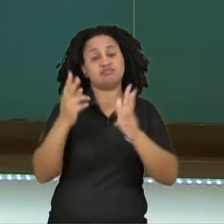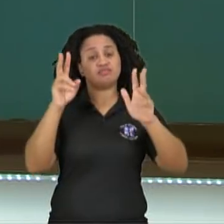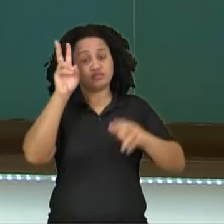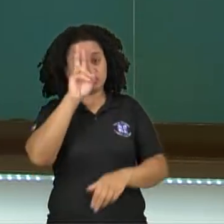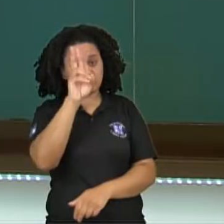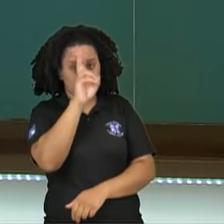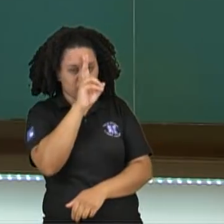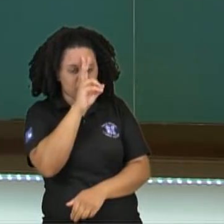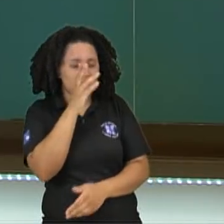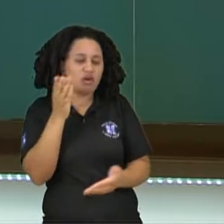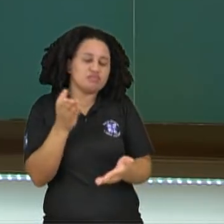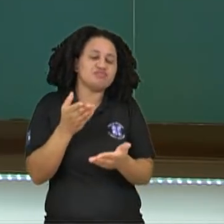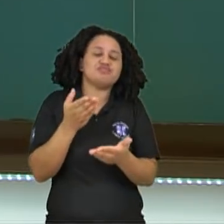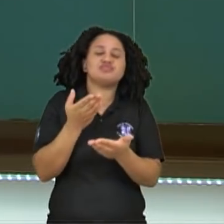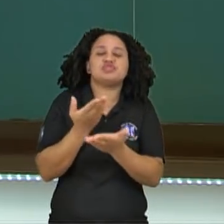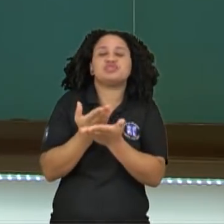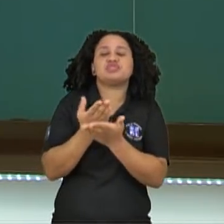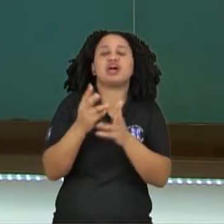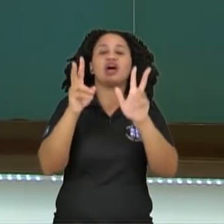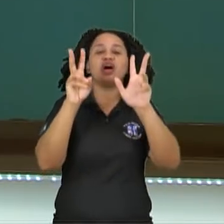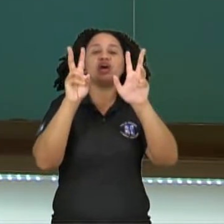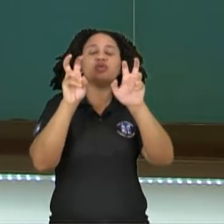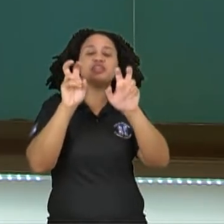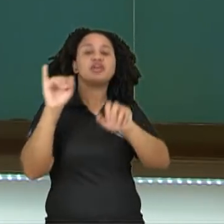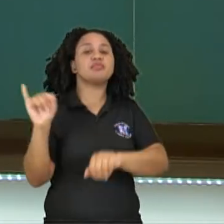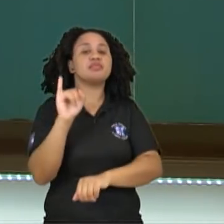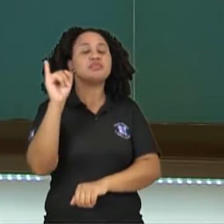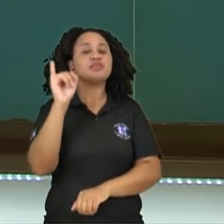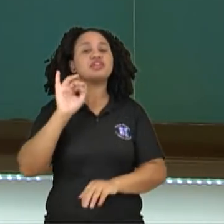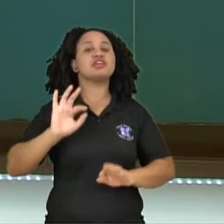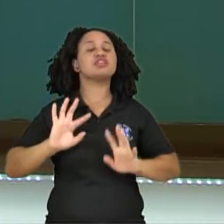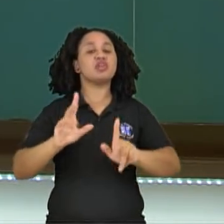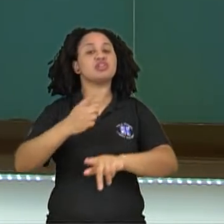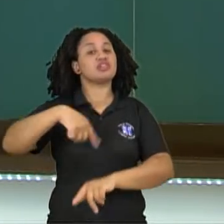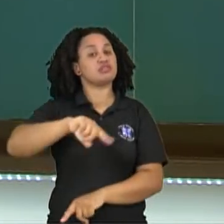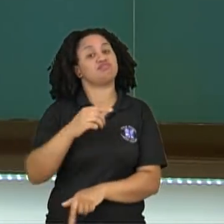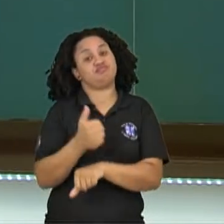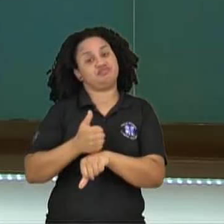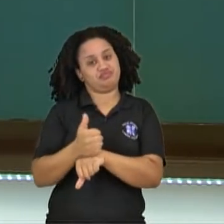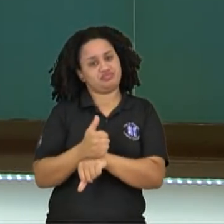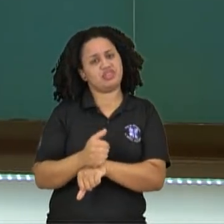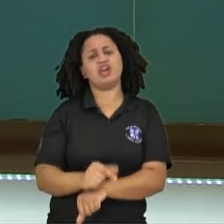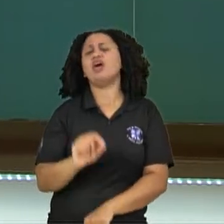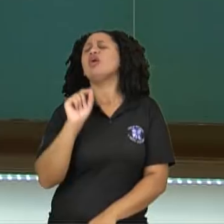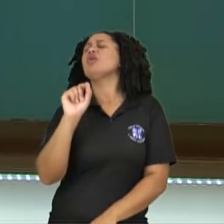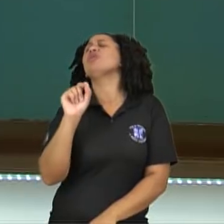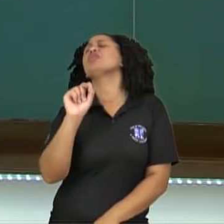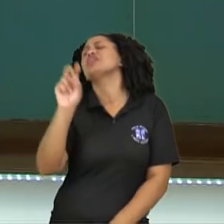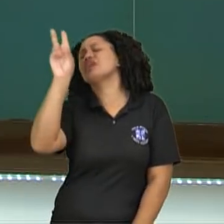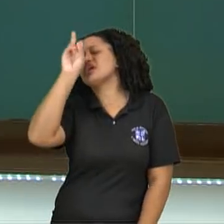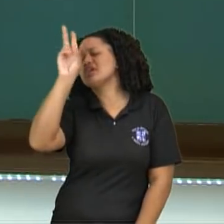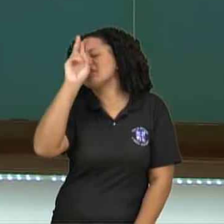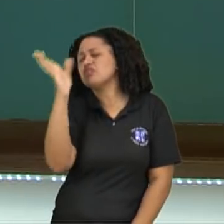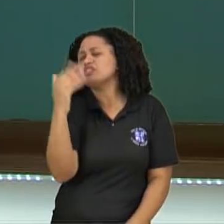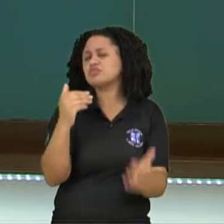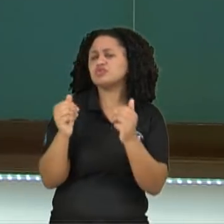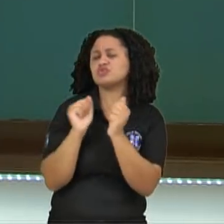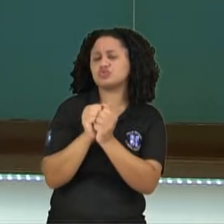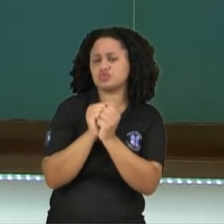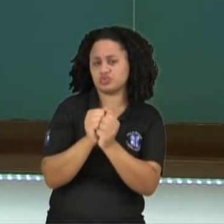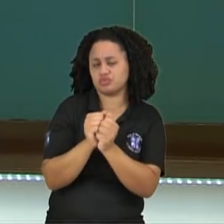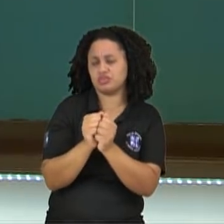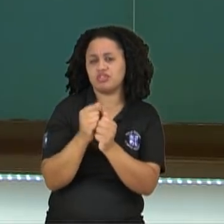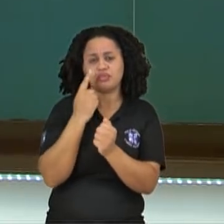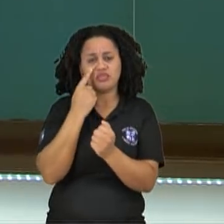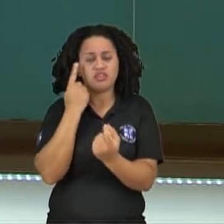que mexe com toda a nossa profissão, o que é História. Embarque nessa aventura, eu vou apresentar para vocês os objetivos da nossa